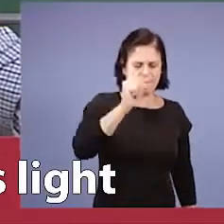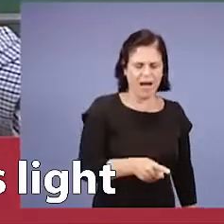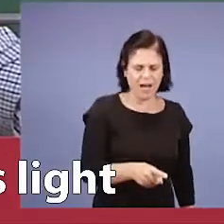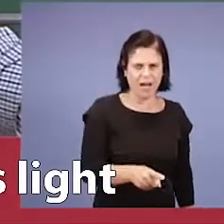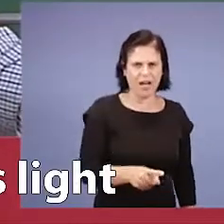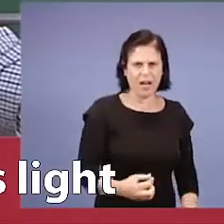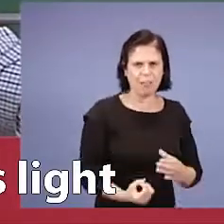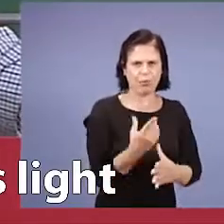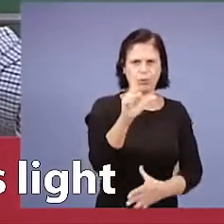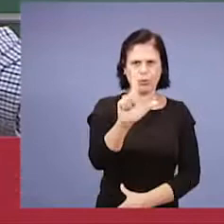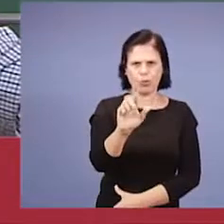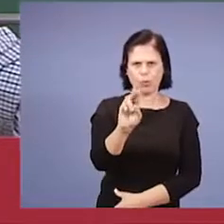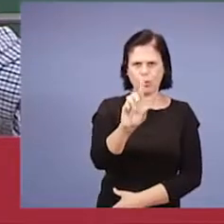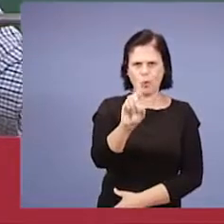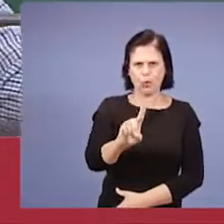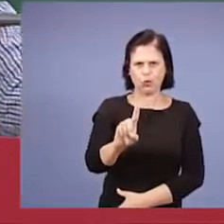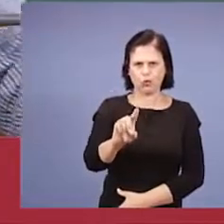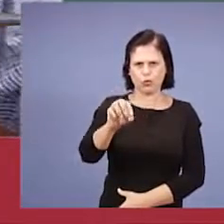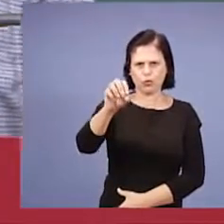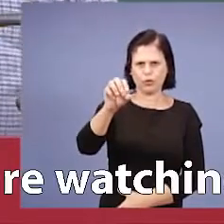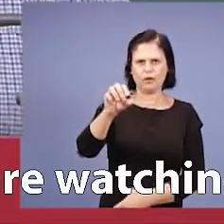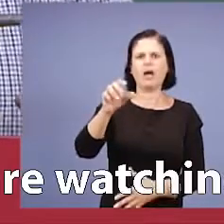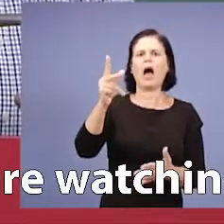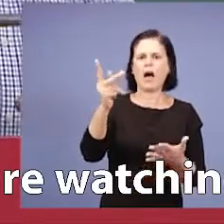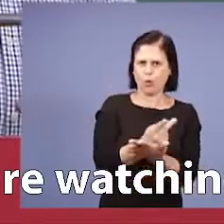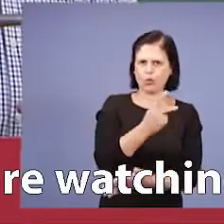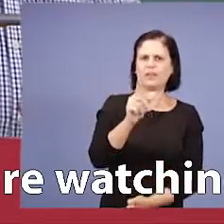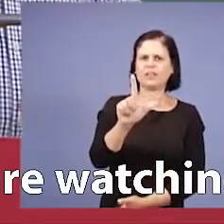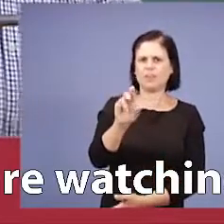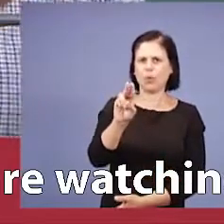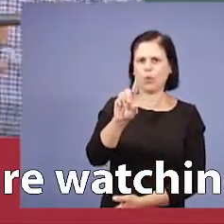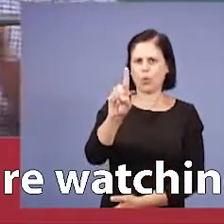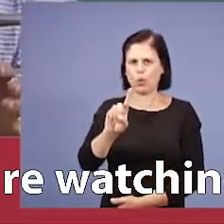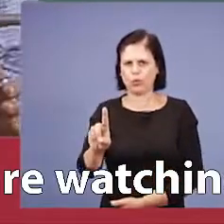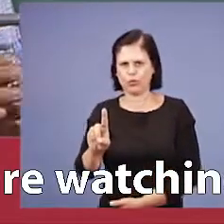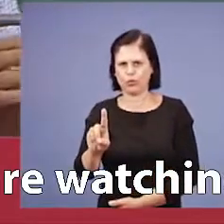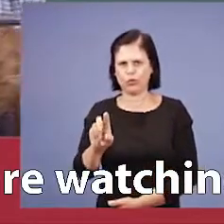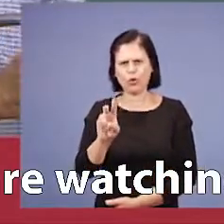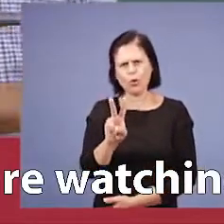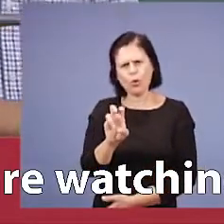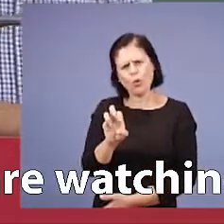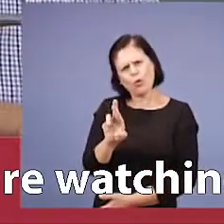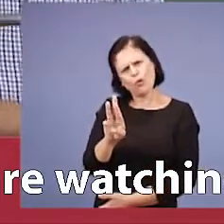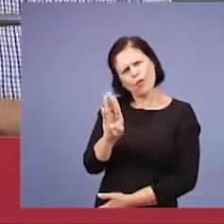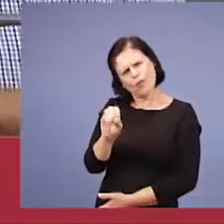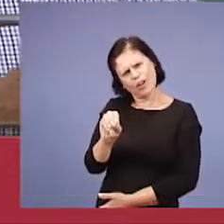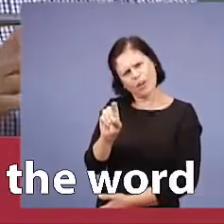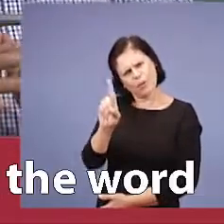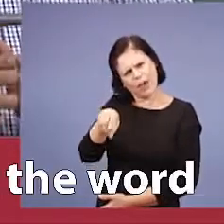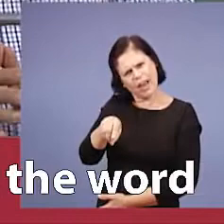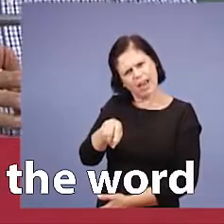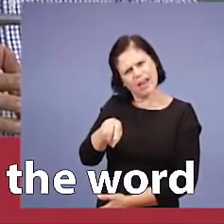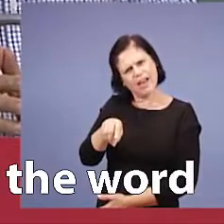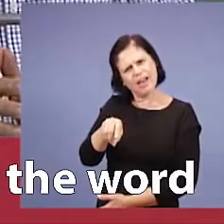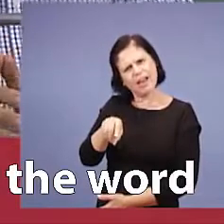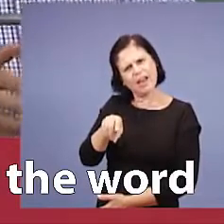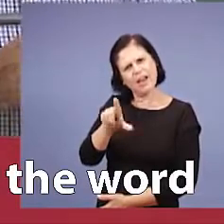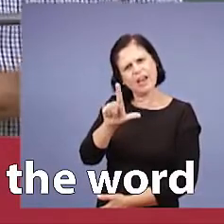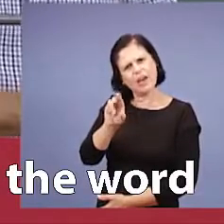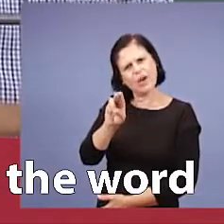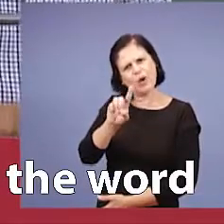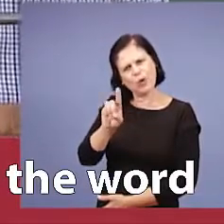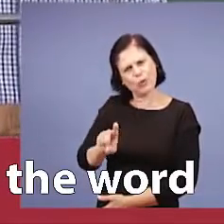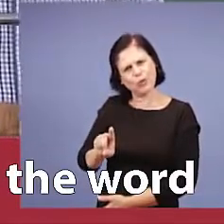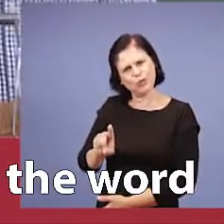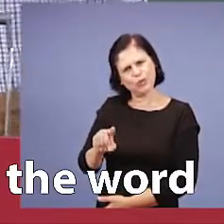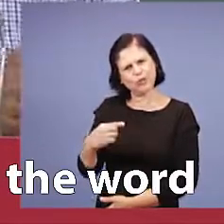2002 o verbo é iluminado os irmãos observando ao nós estamos